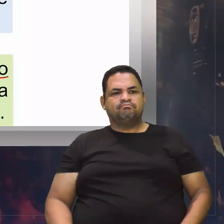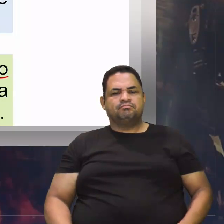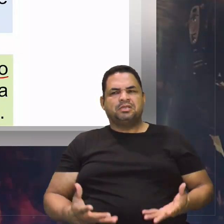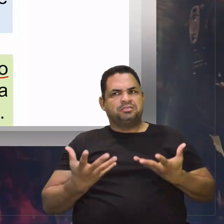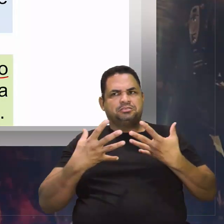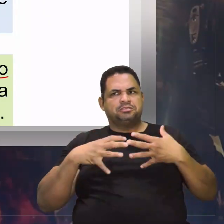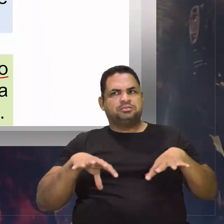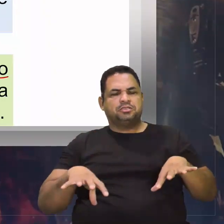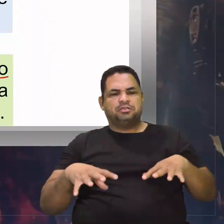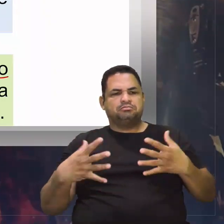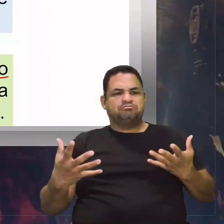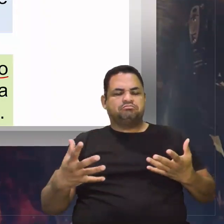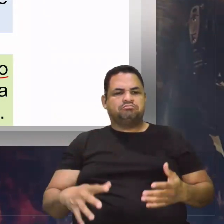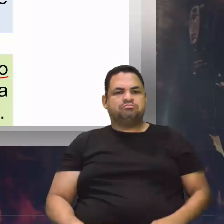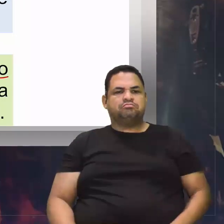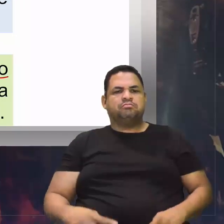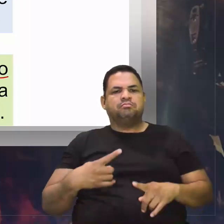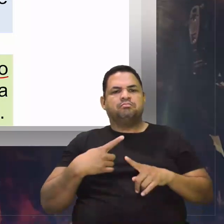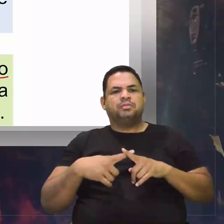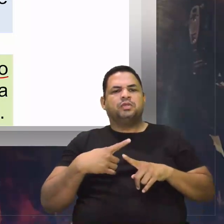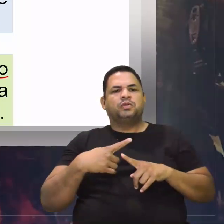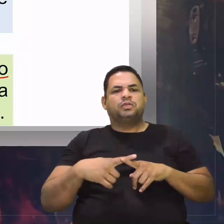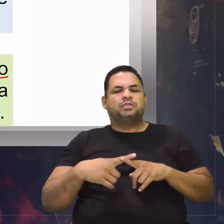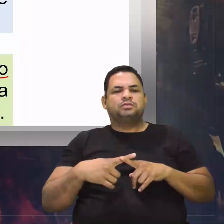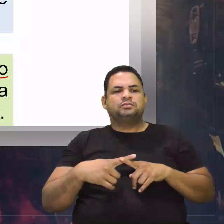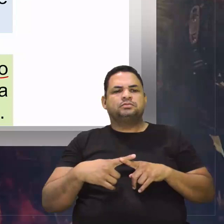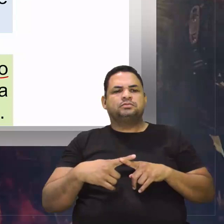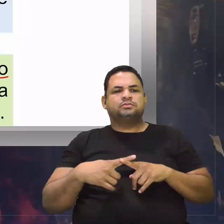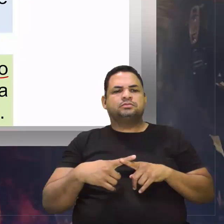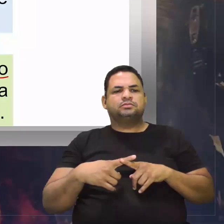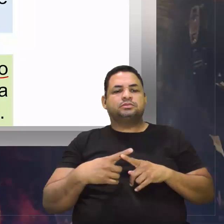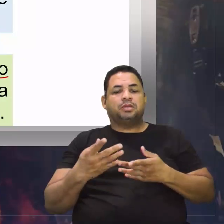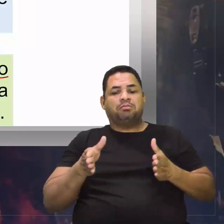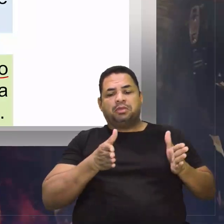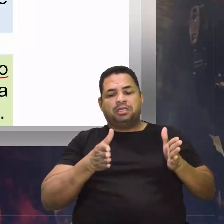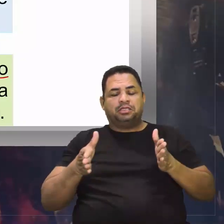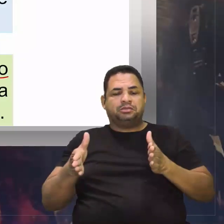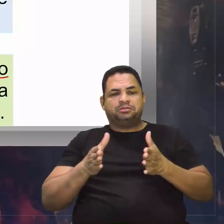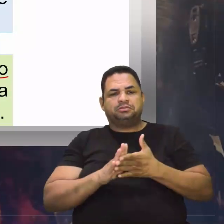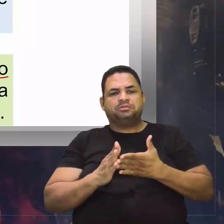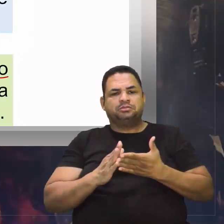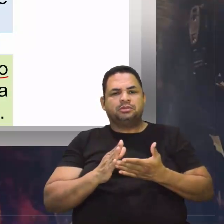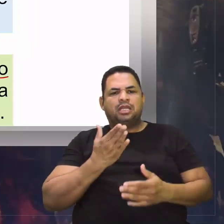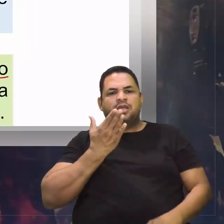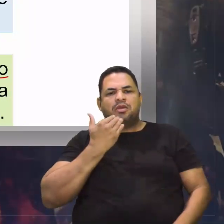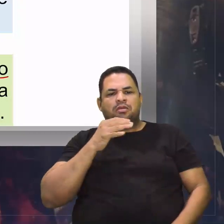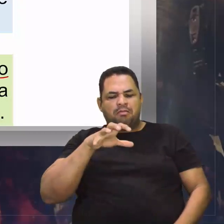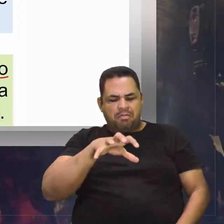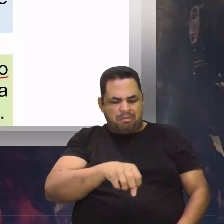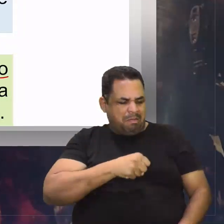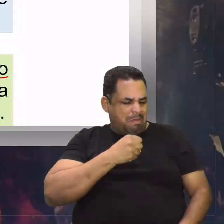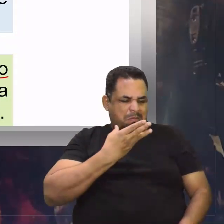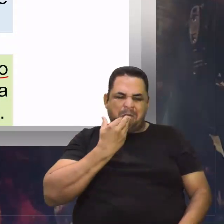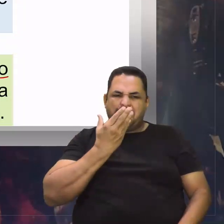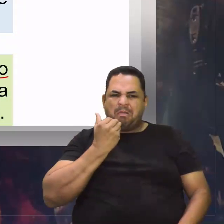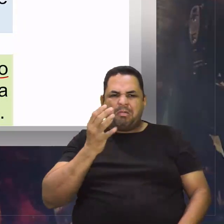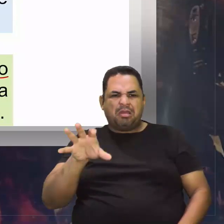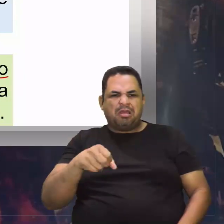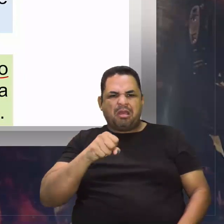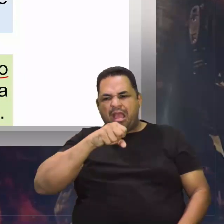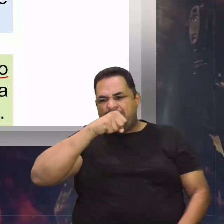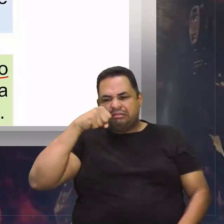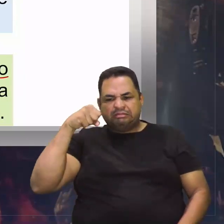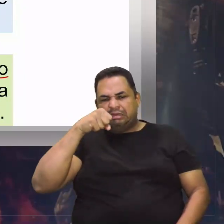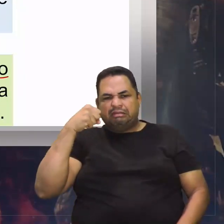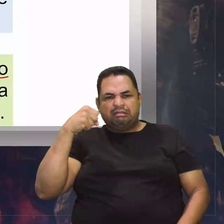contemplavam. Por quê? Digamos, na época, o cara para comer, ele metia a mão, ele comia aquela